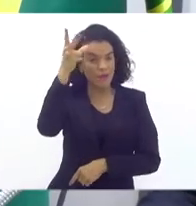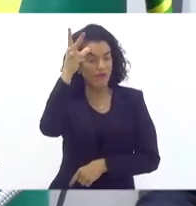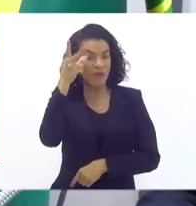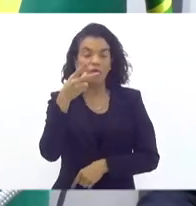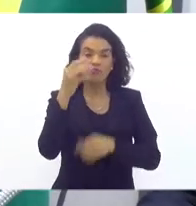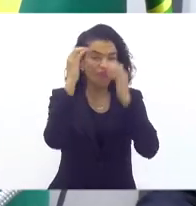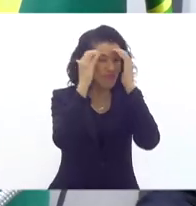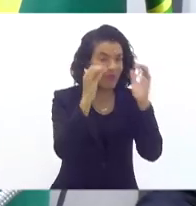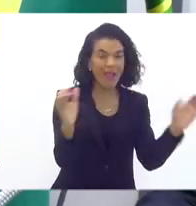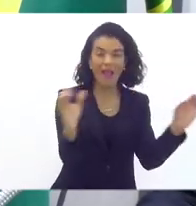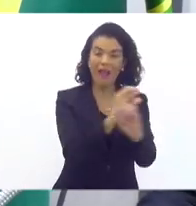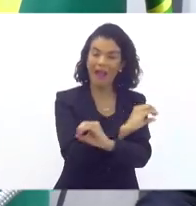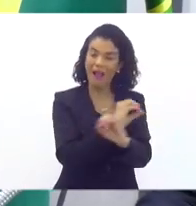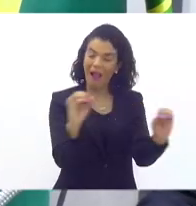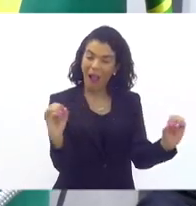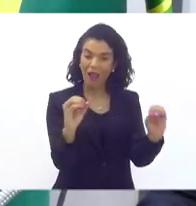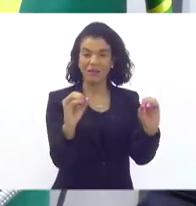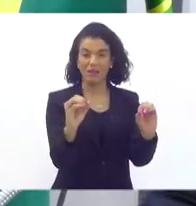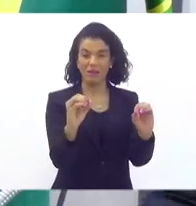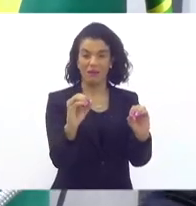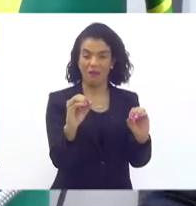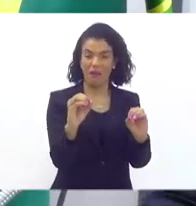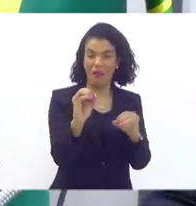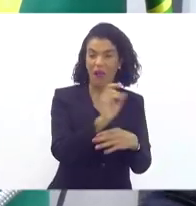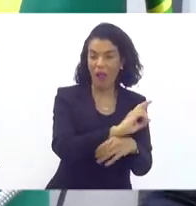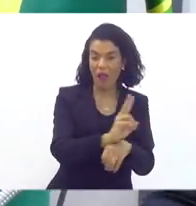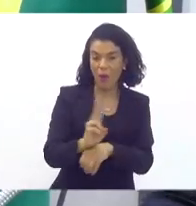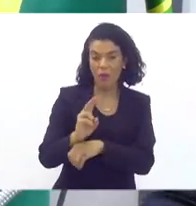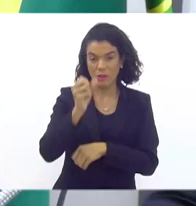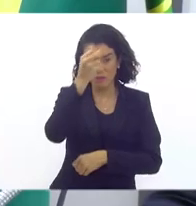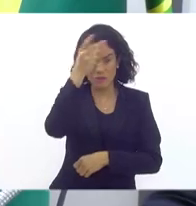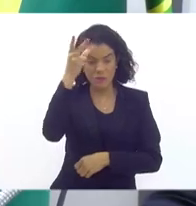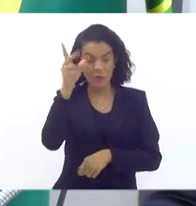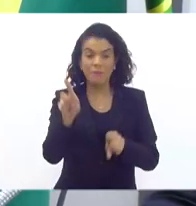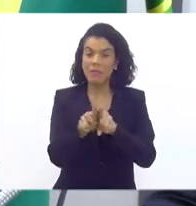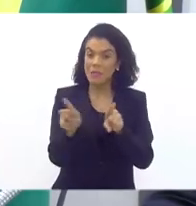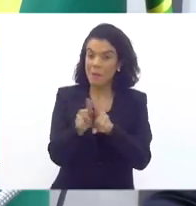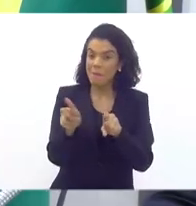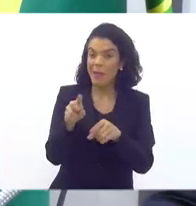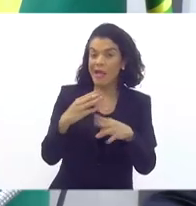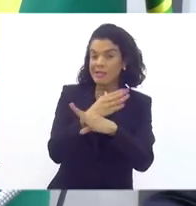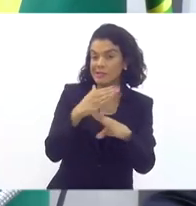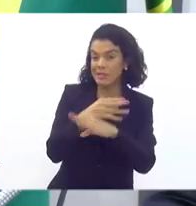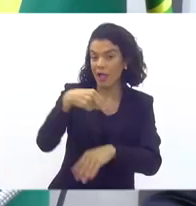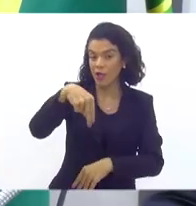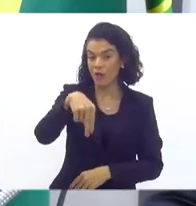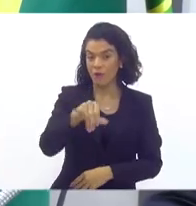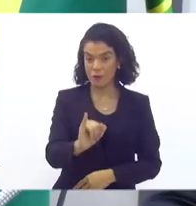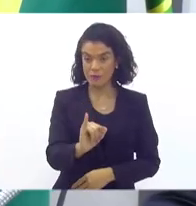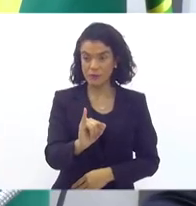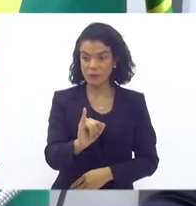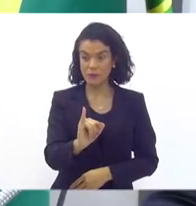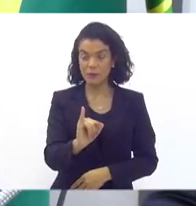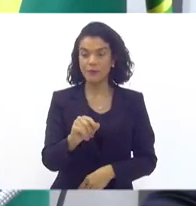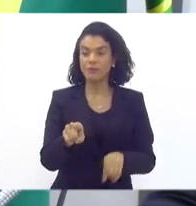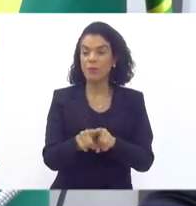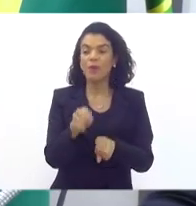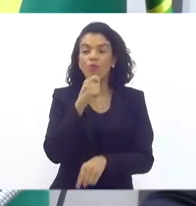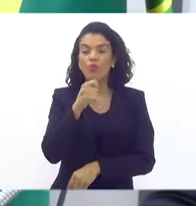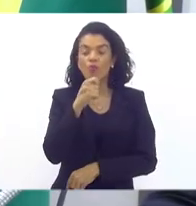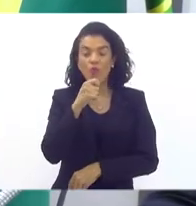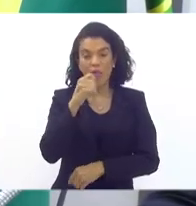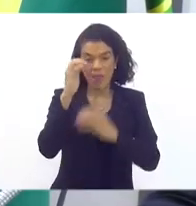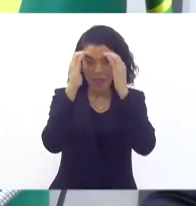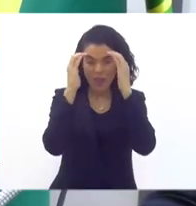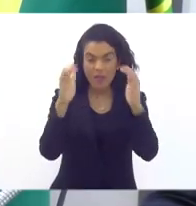refiro a cidade do Rio de Janeiro desrespeitando a guarda municipal mas me refiro também a cidade de Nova Iguaçu onde não há respeito ao concurso